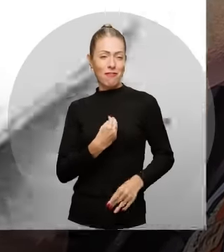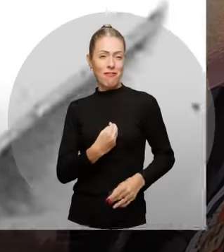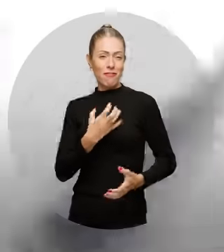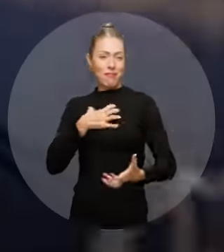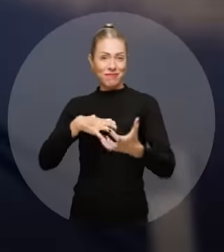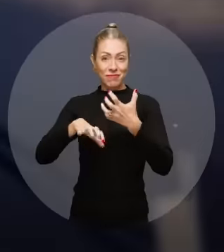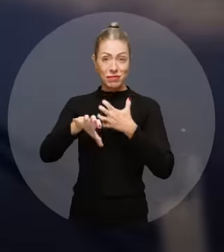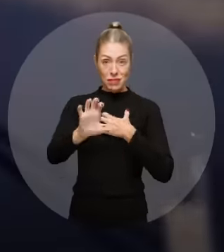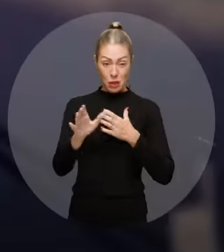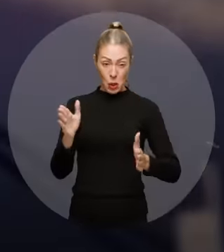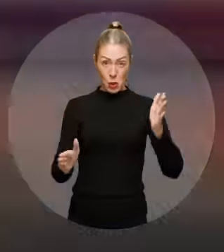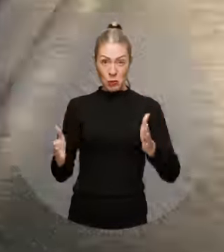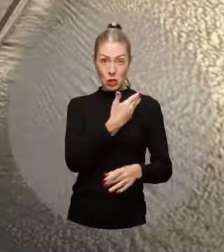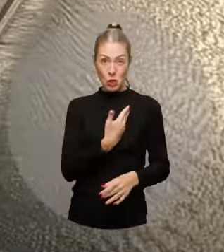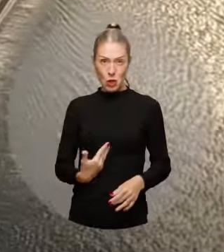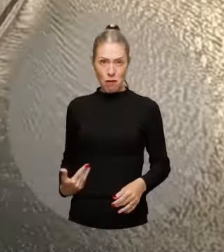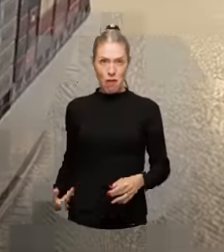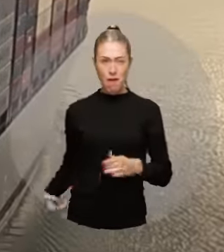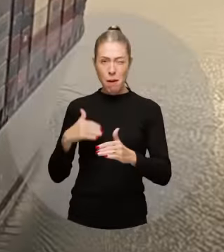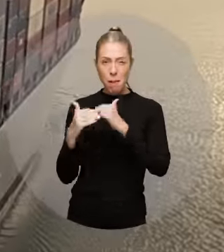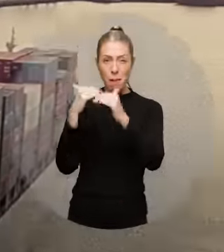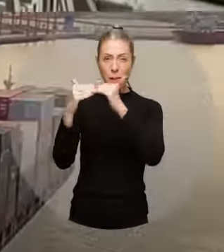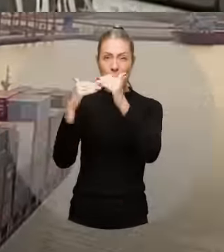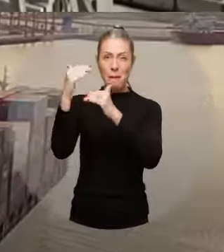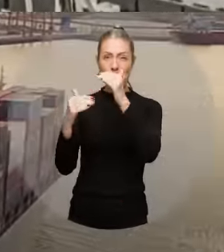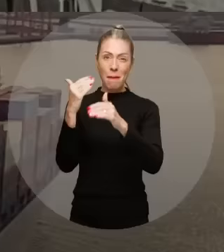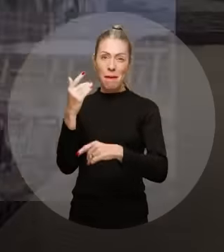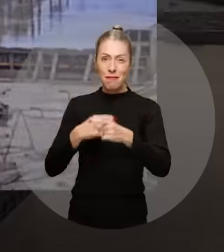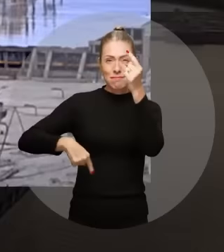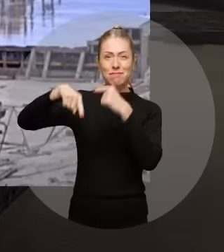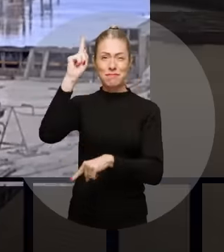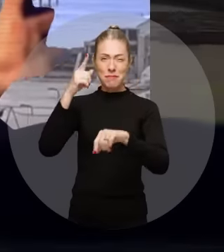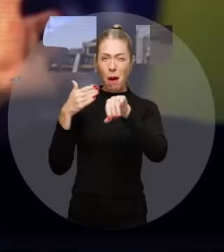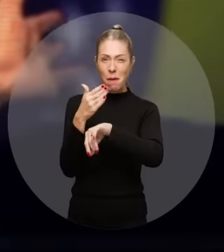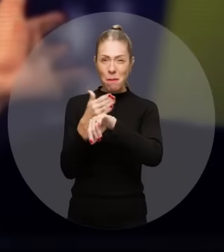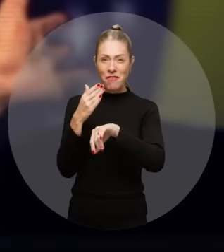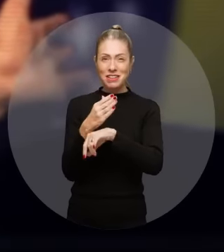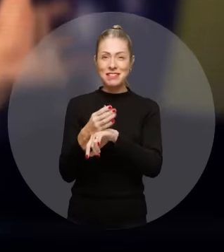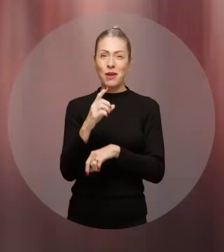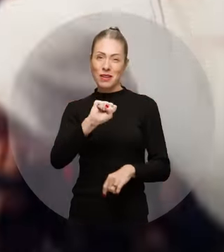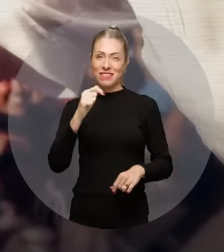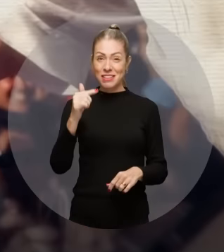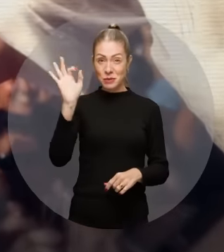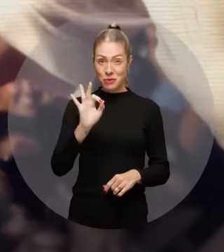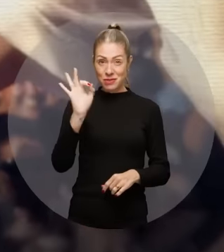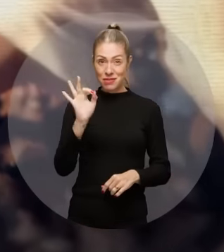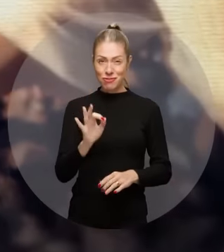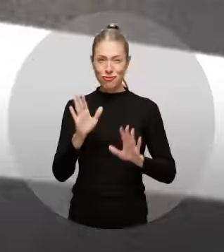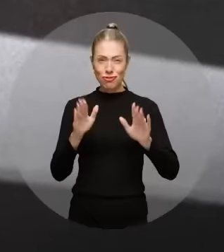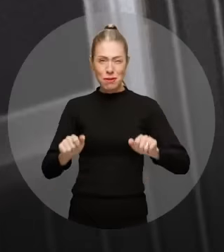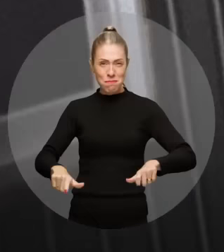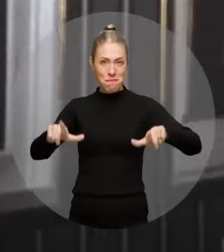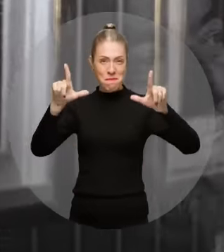mesmo. Ele liderou o país no momento de maior prosperidade da história e saiu com aprovação recorde de